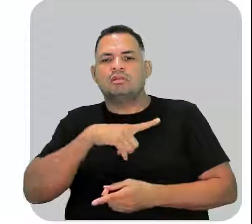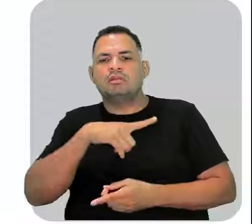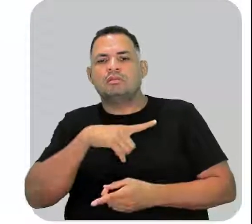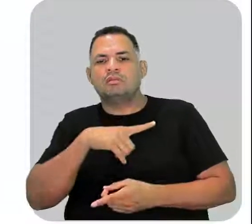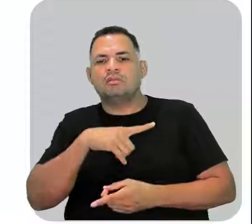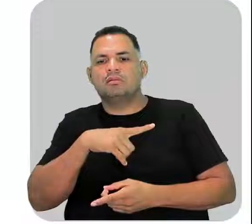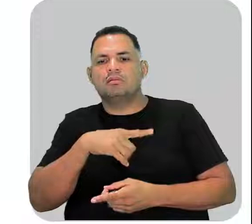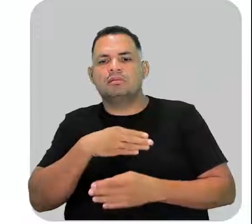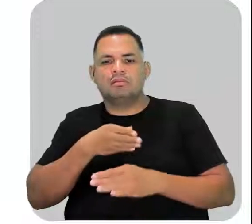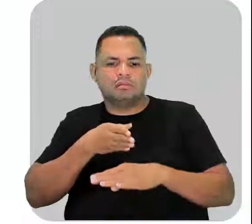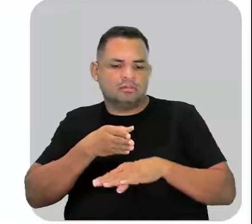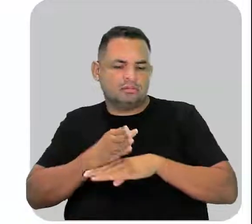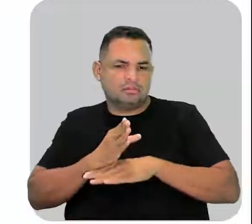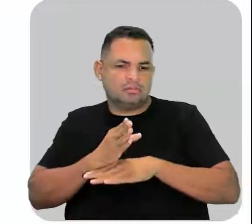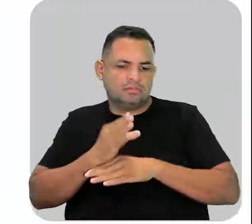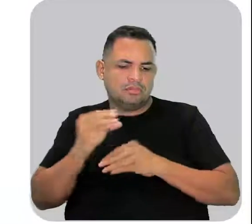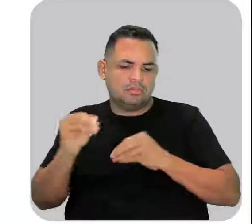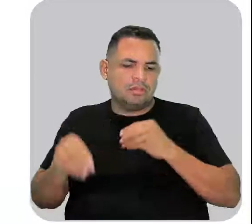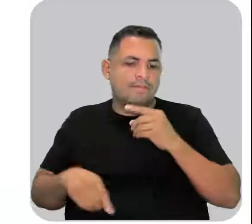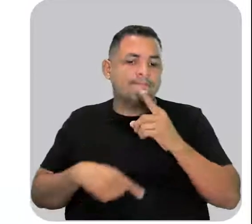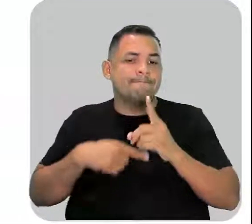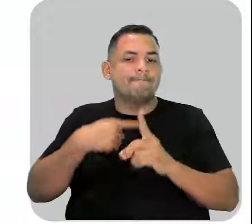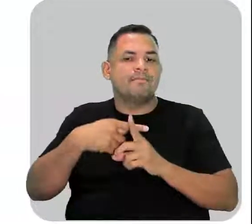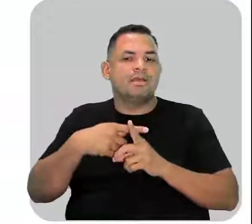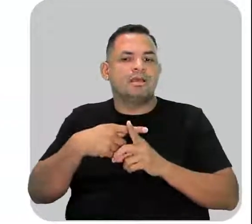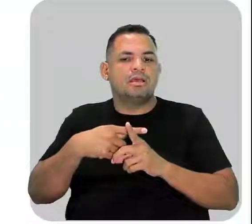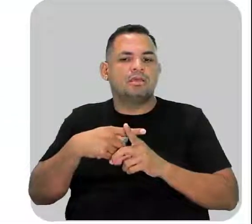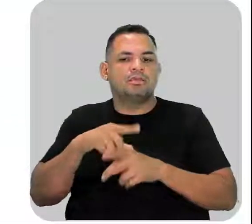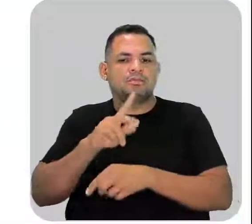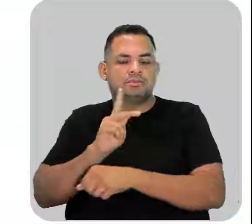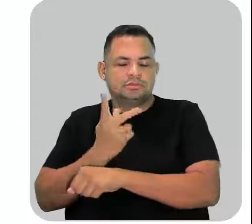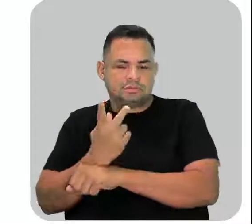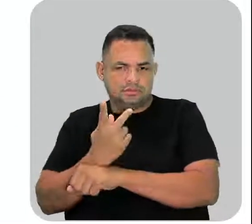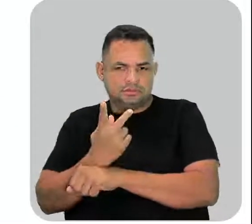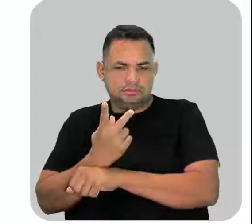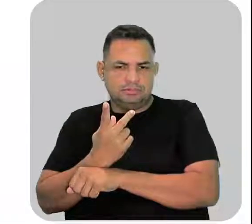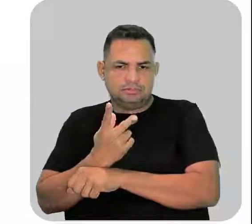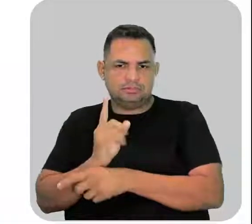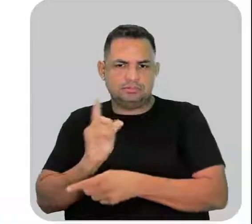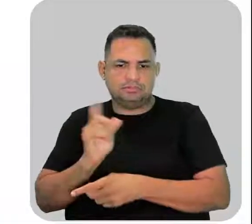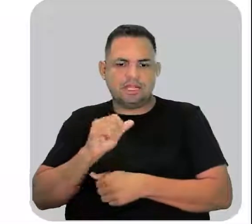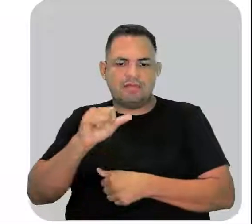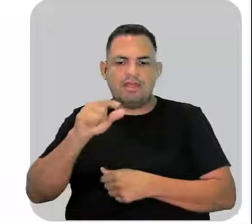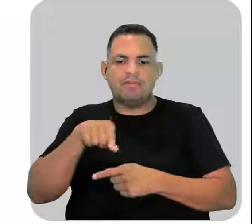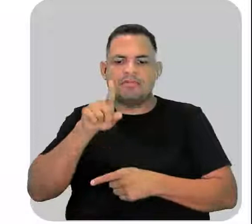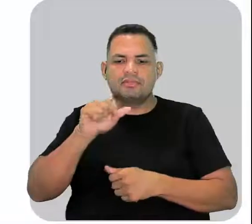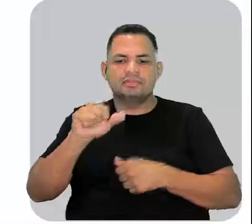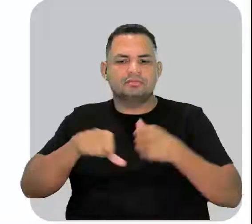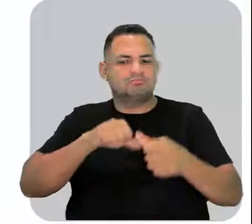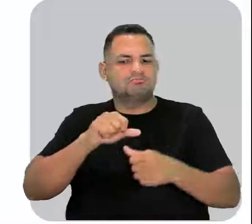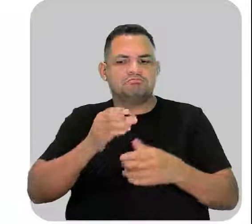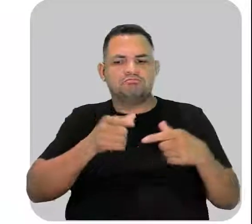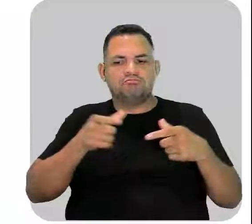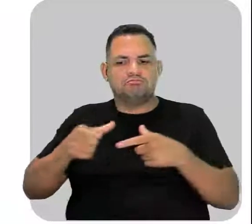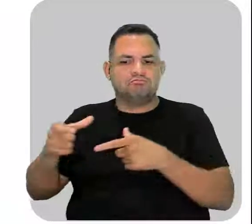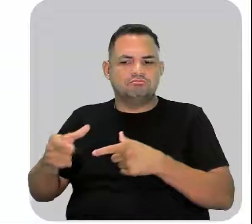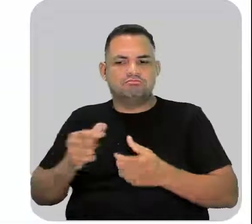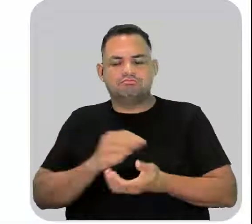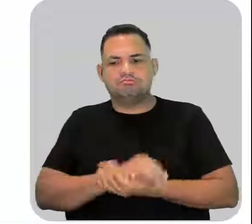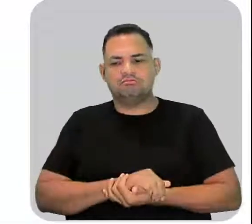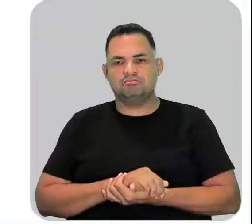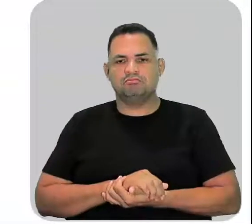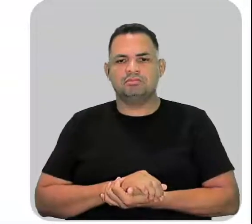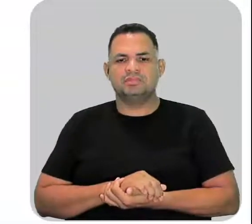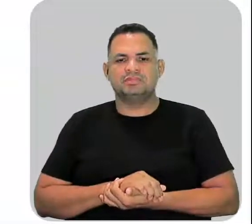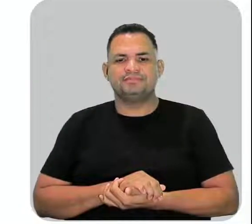a entrada, a adição de hidrogênios. As ramificações não vão mudar de lugar. Então, vamos lá para a gente